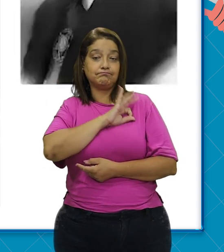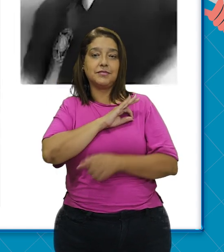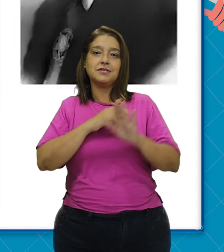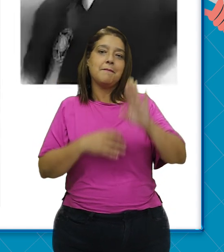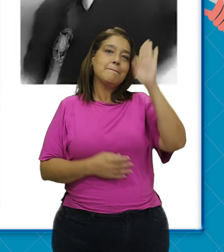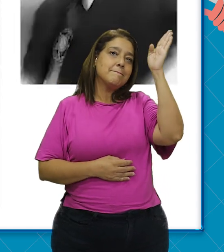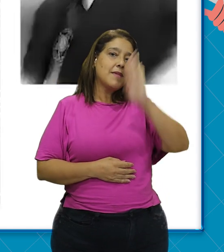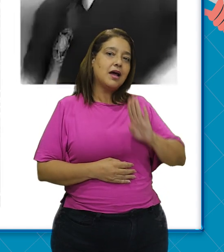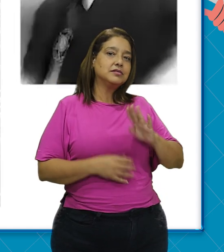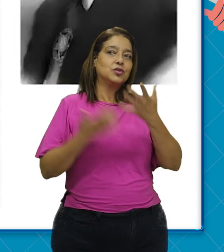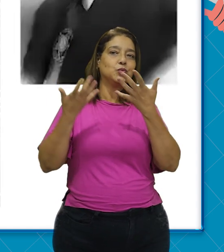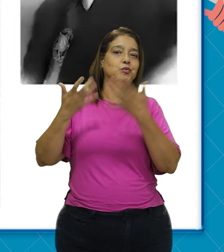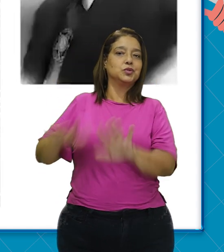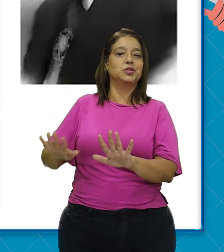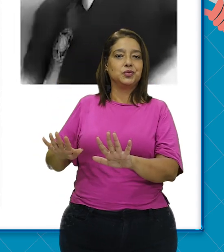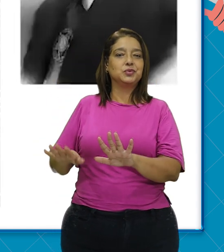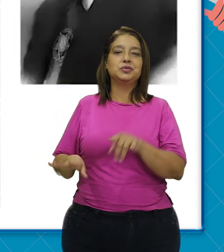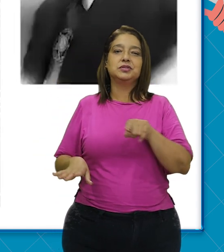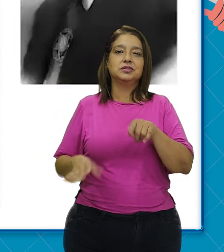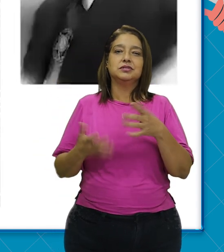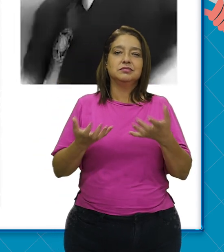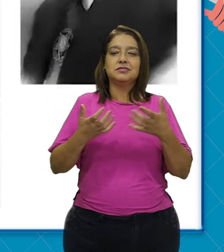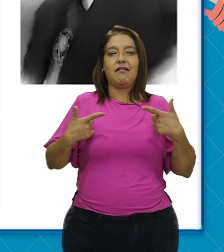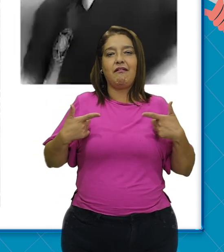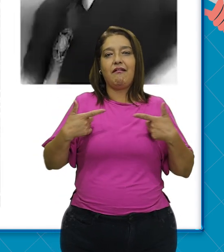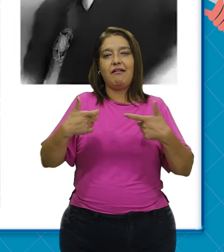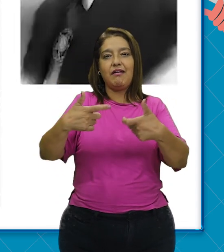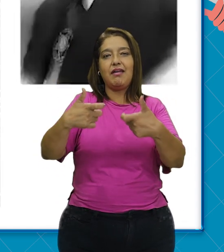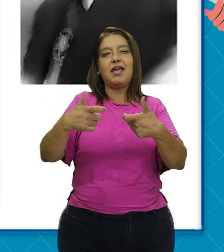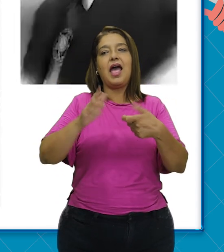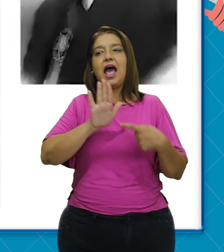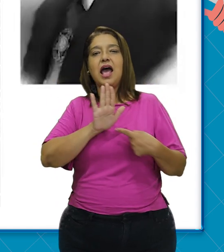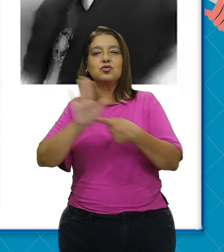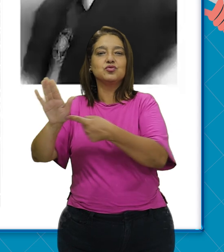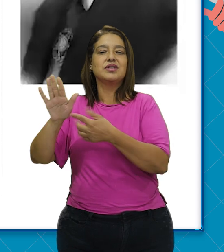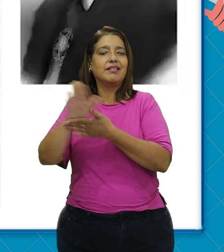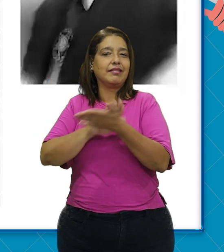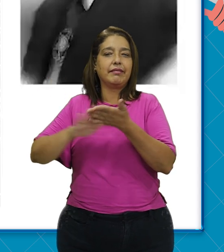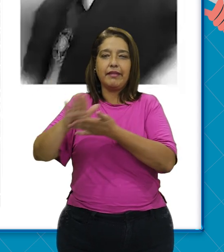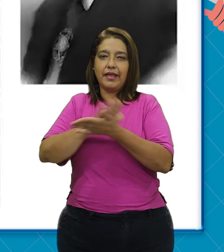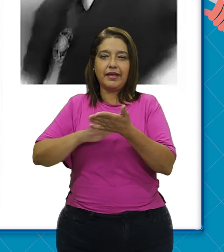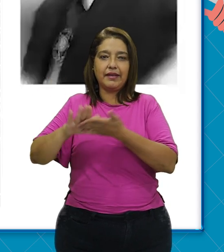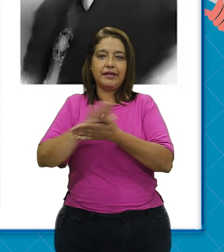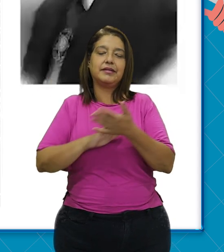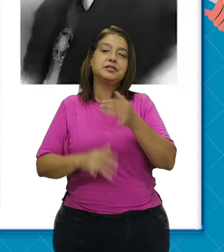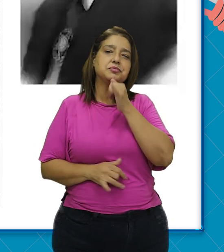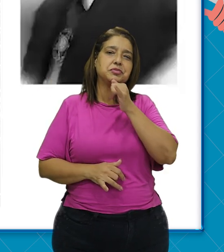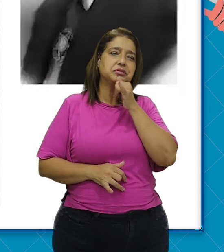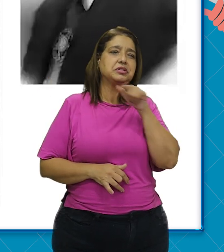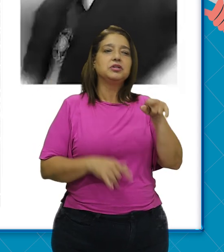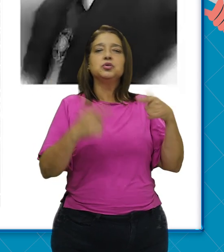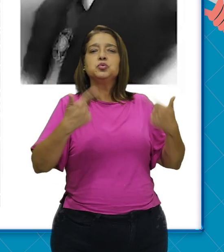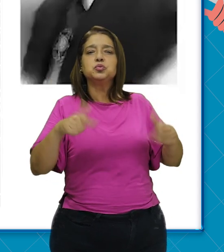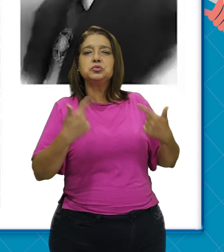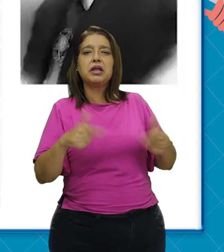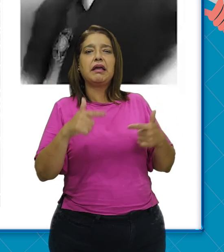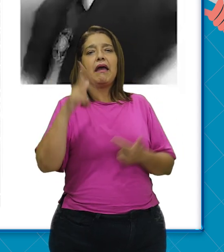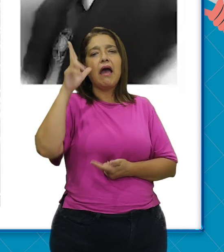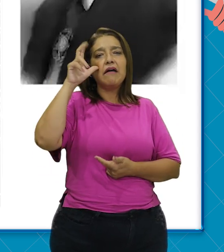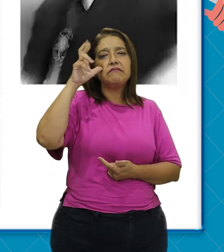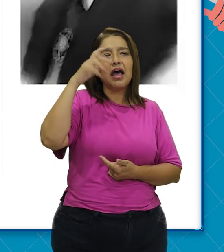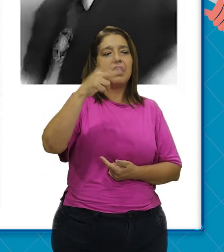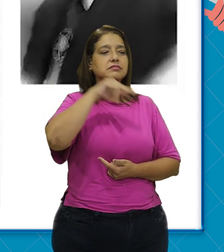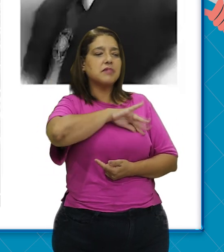já que o governo não repassava ao exército as verbas para as necessidades militares básicas, como armamentos, cavalos e